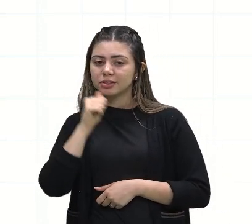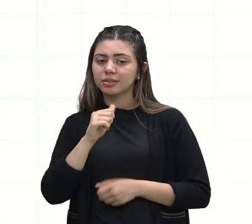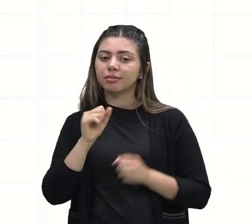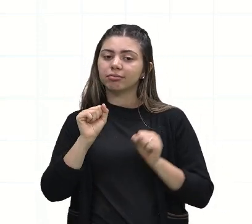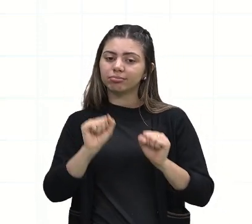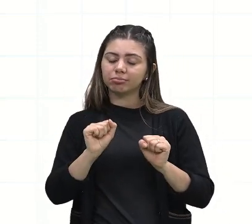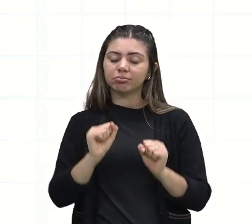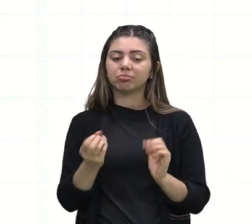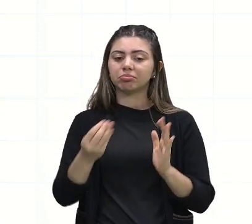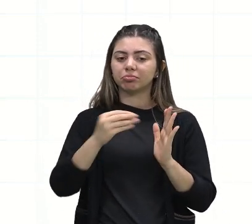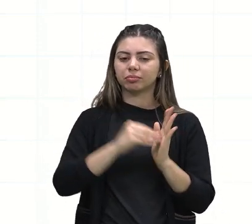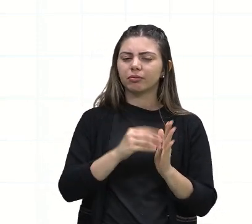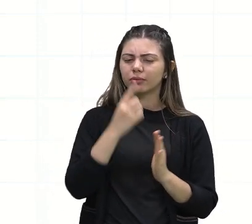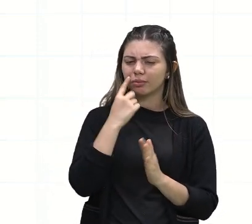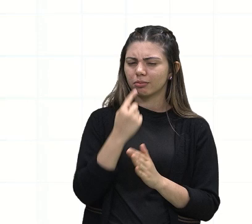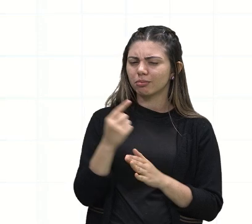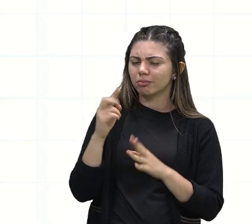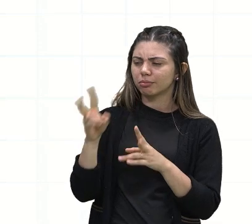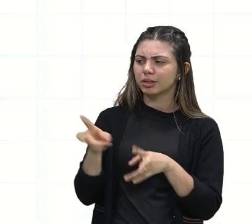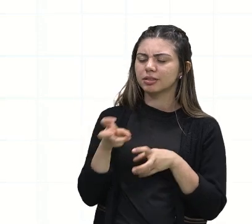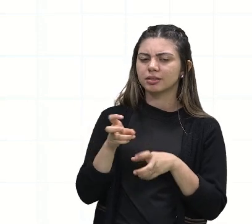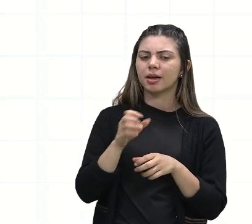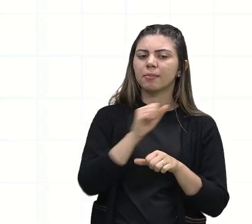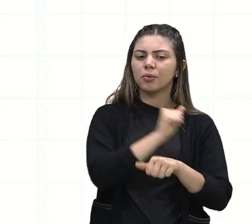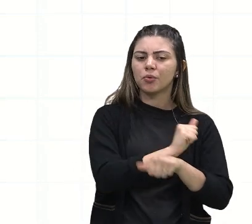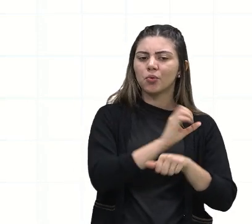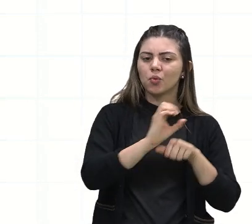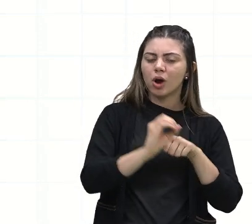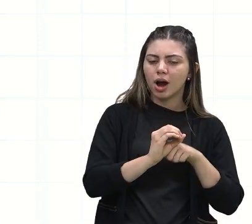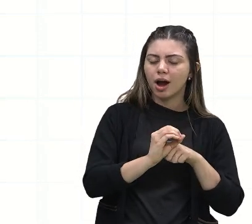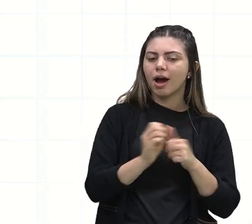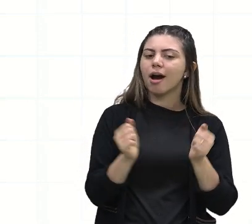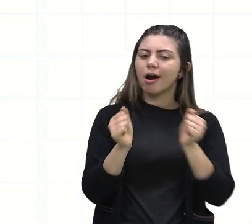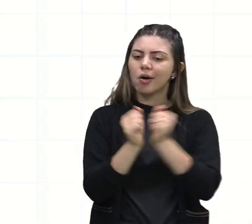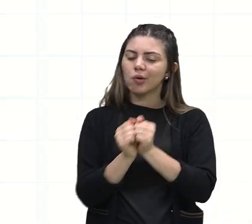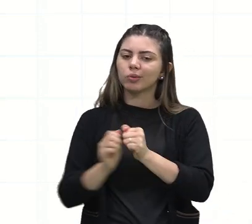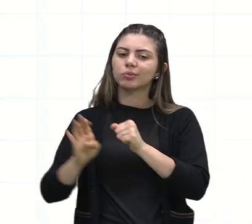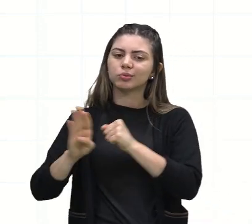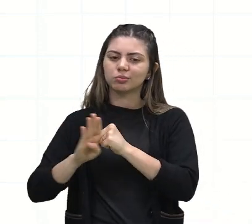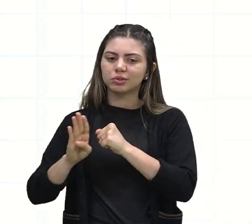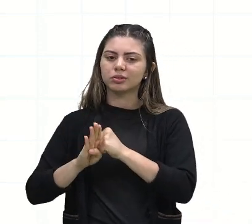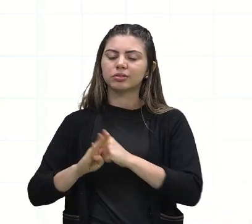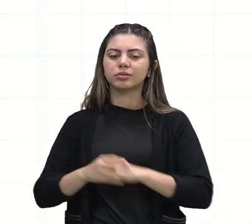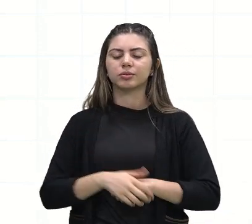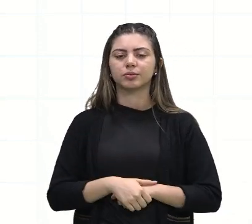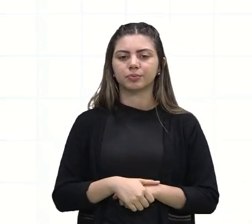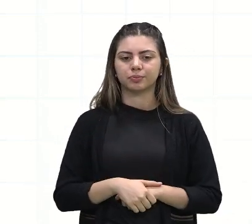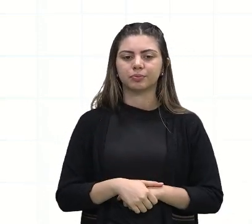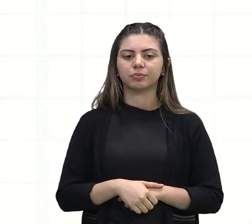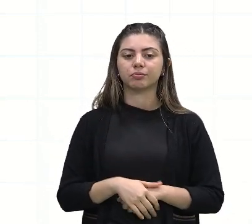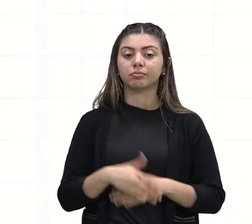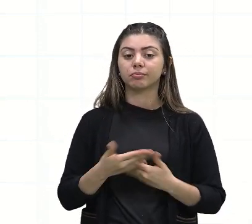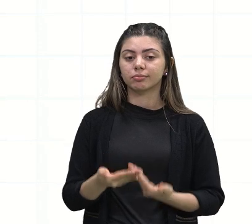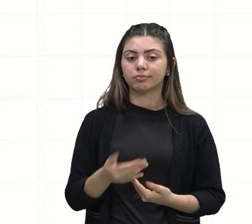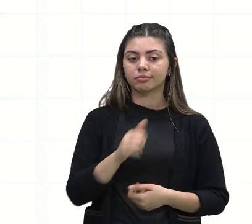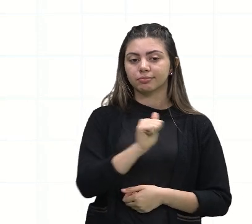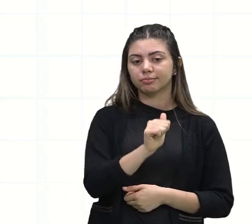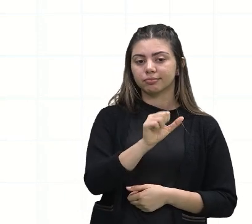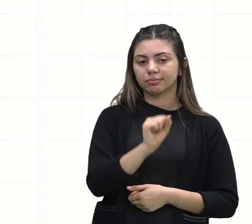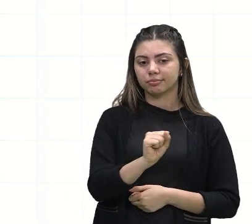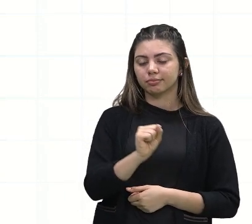Observem que o artigo vai estar acompanhando aqui, certo? As meninas.